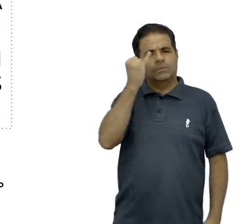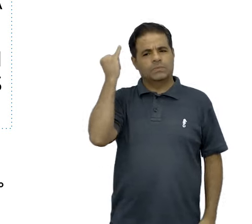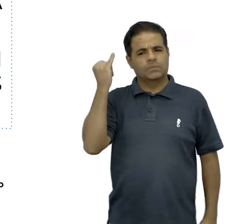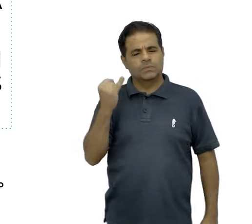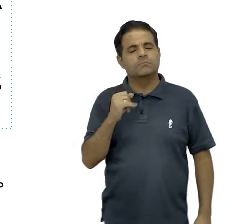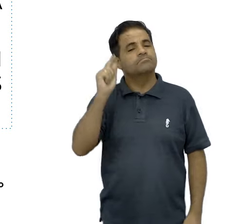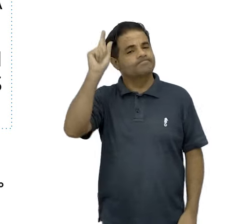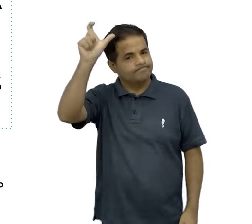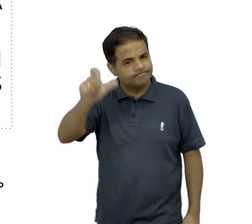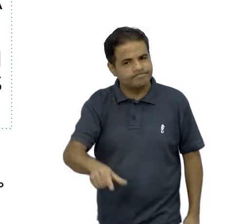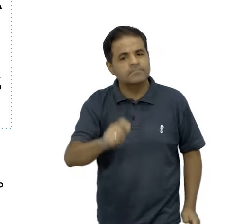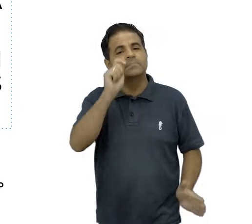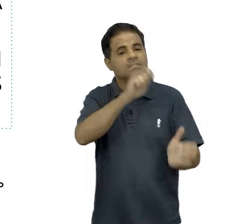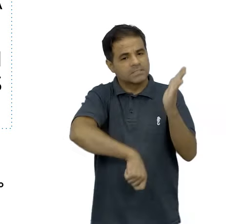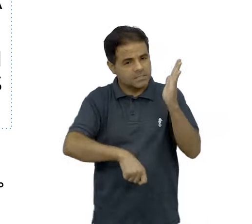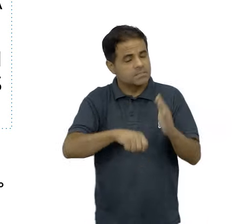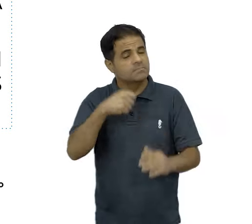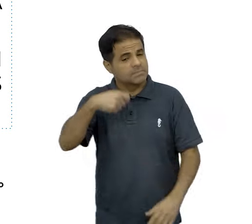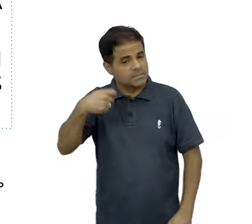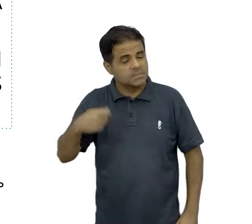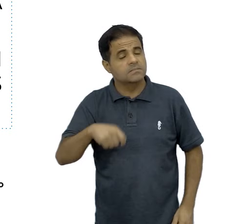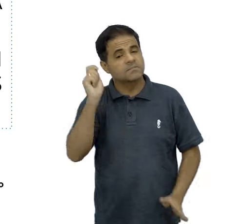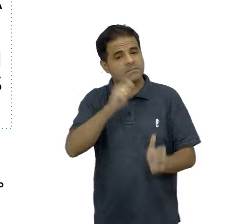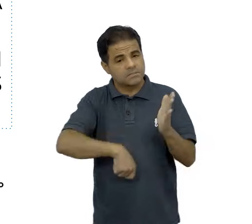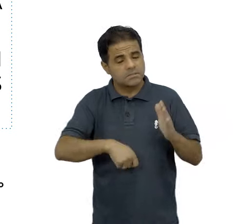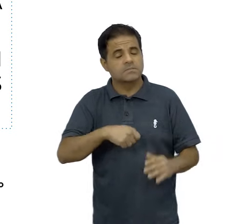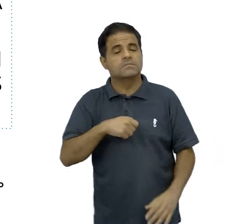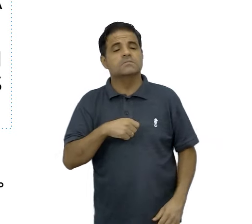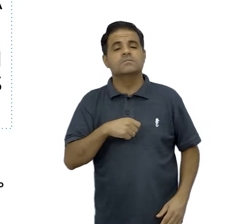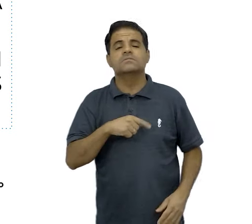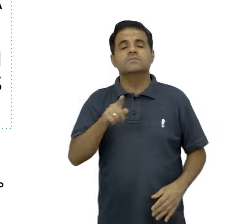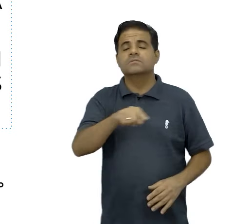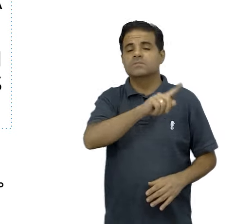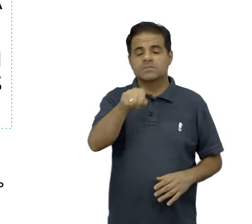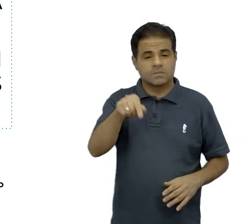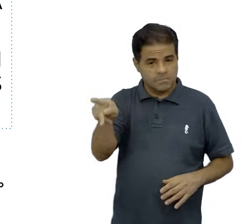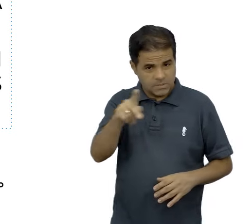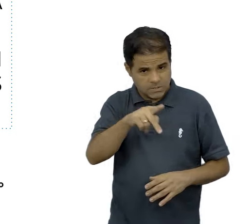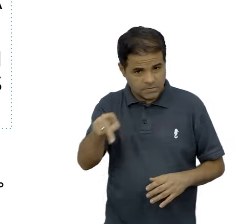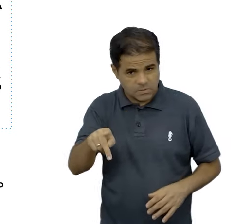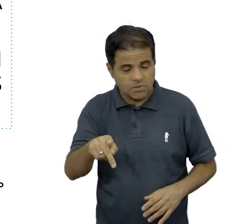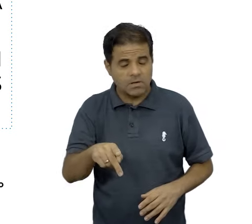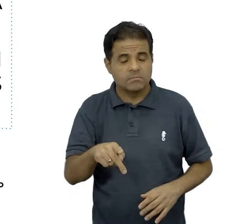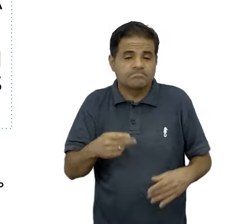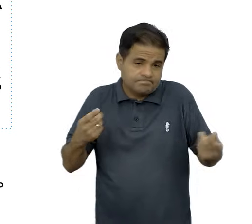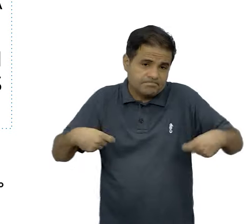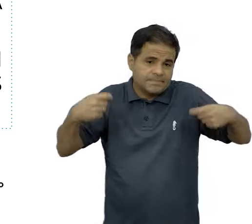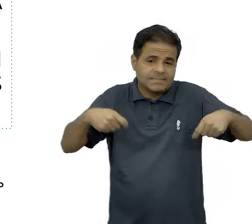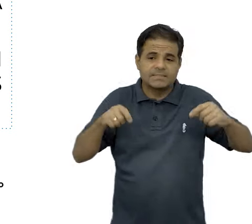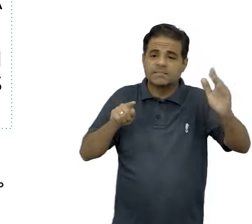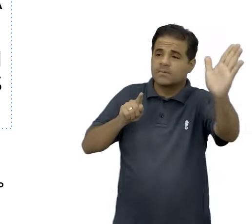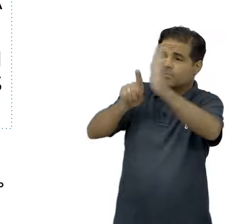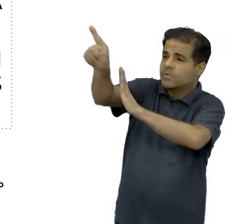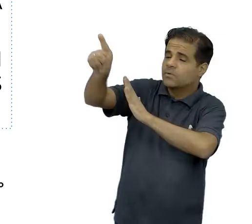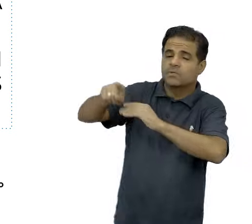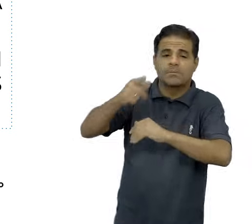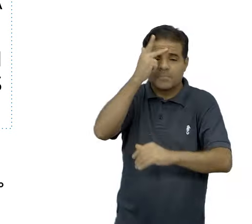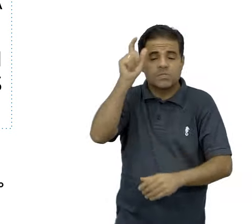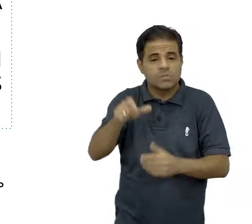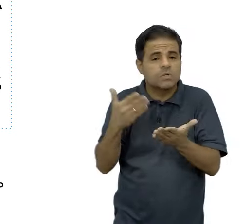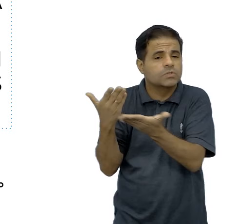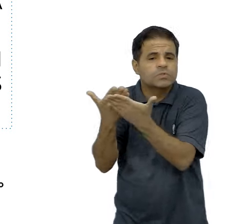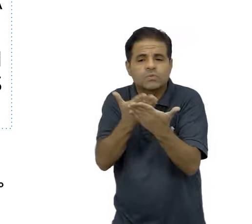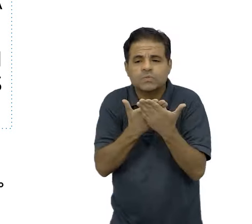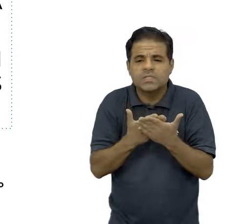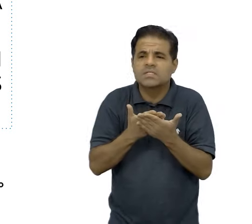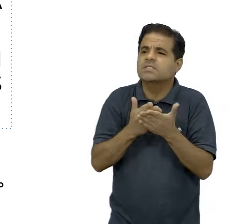importante, hein? Registrem aí. Para a conversa inicial, você, professor, deve perguntar aos estudantes,